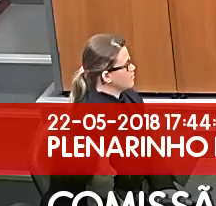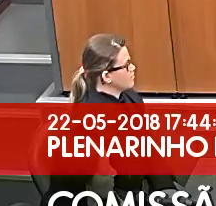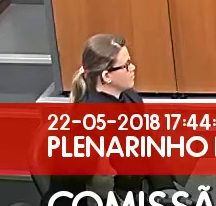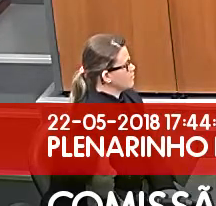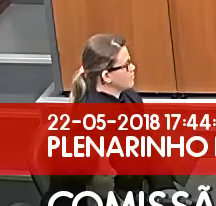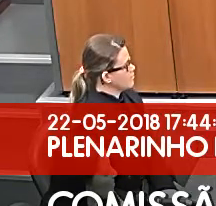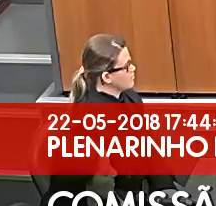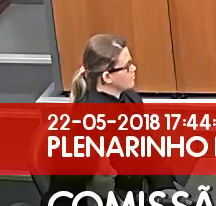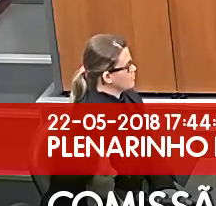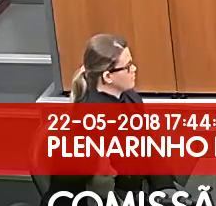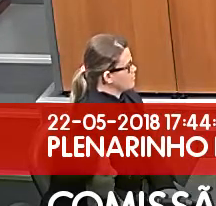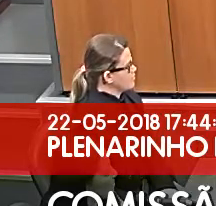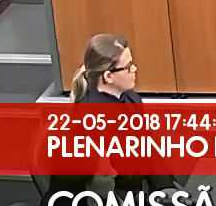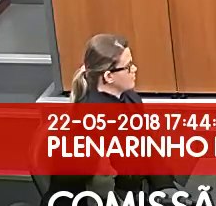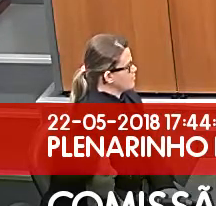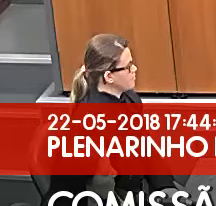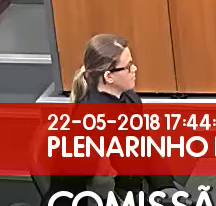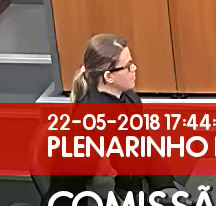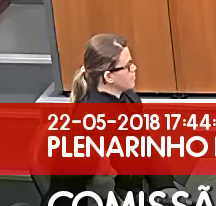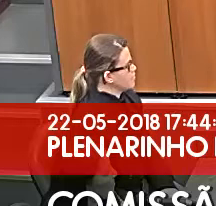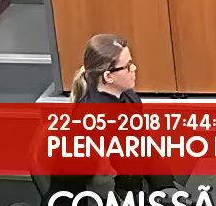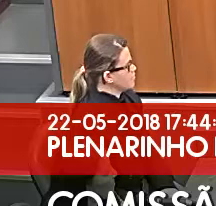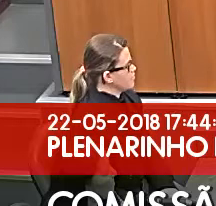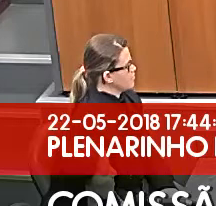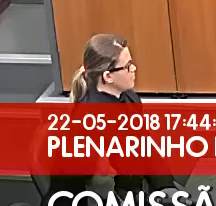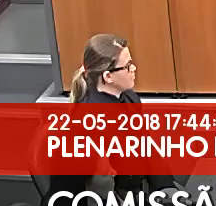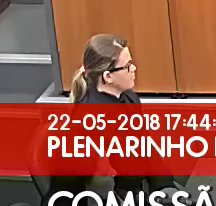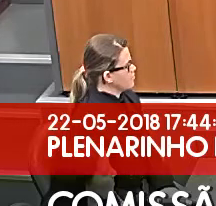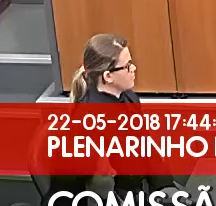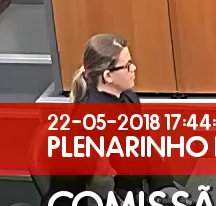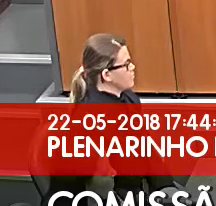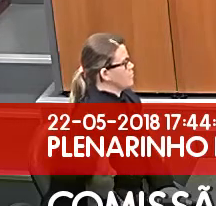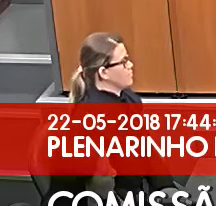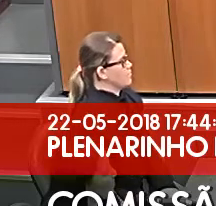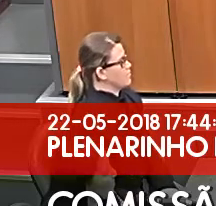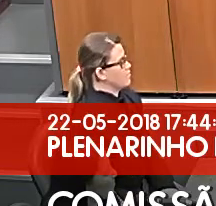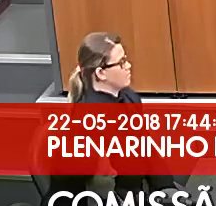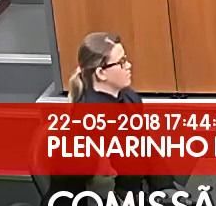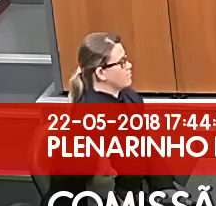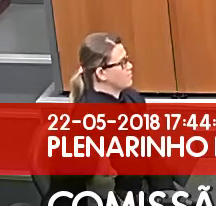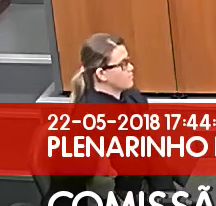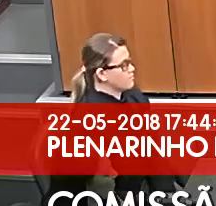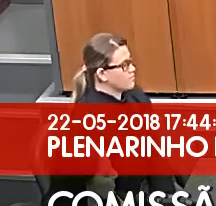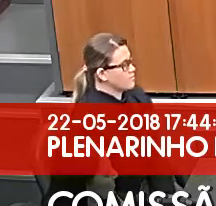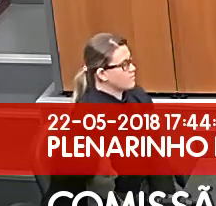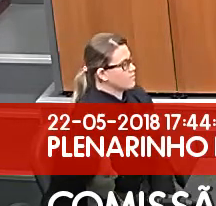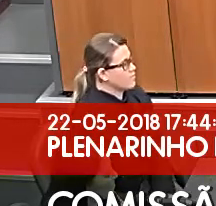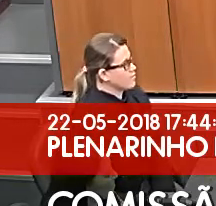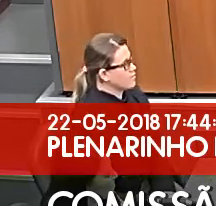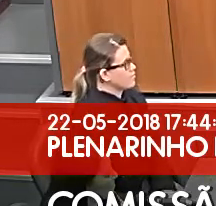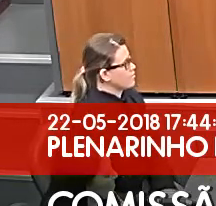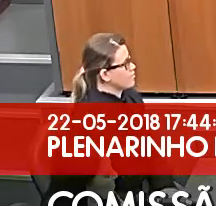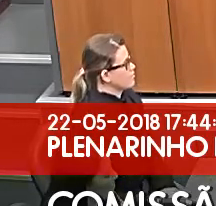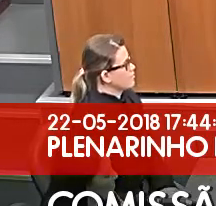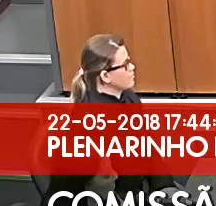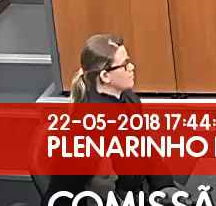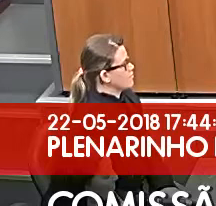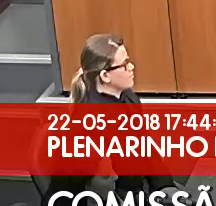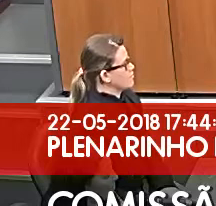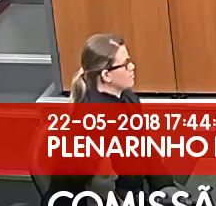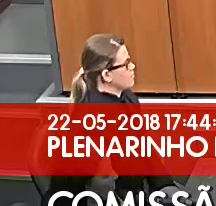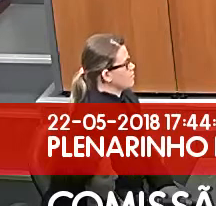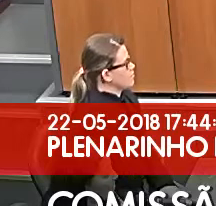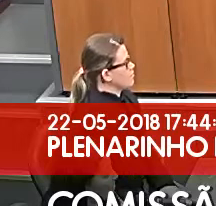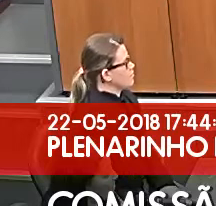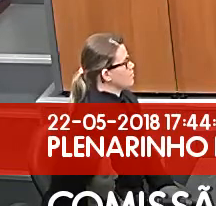lhes falta a oportunidade. E eu, né, e junto com os pais, né, com os familiares, os amigos, nós vamos juntos lutar. E